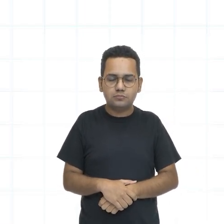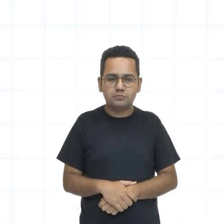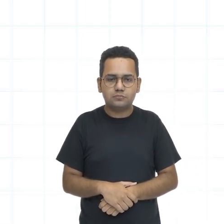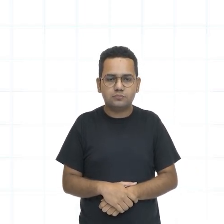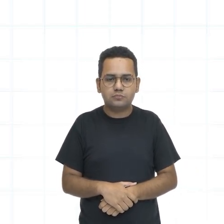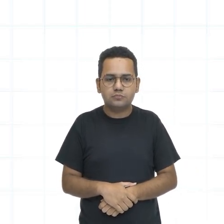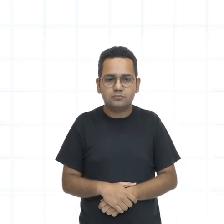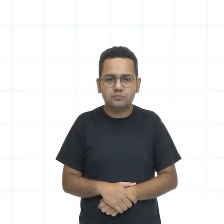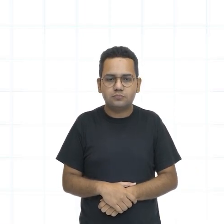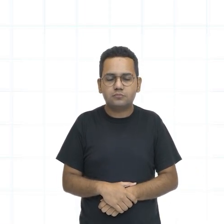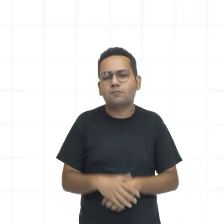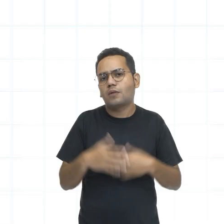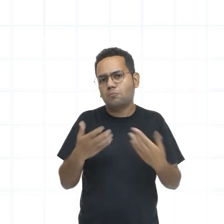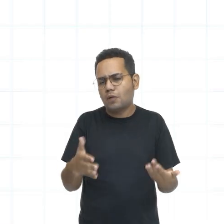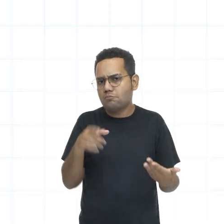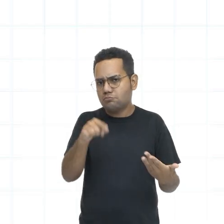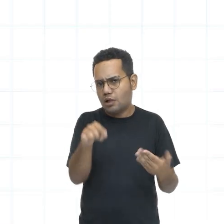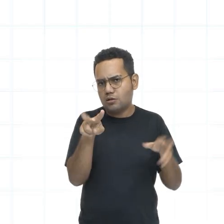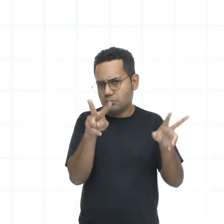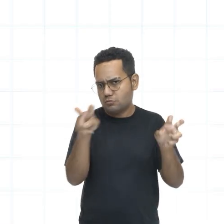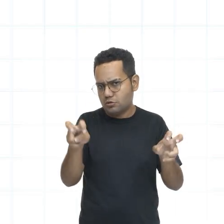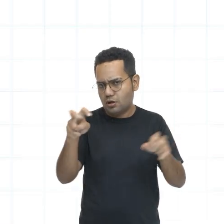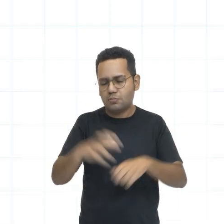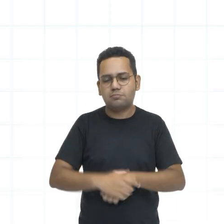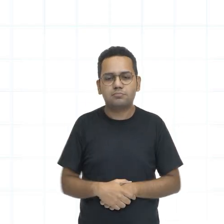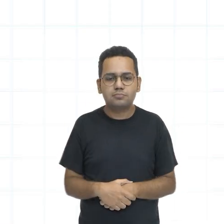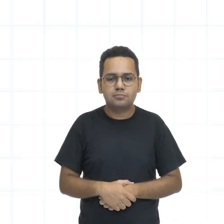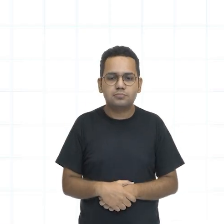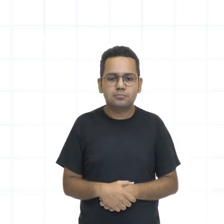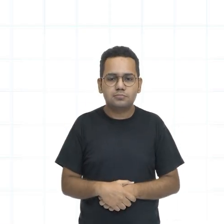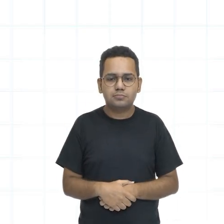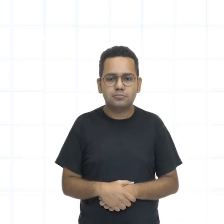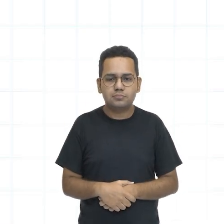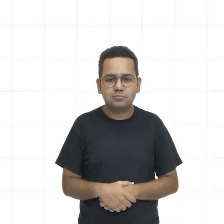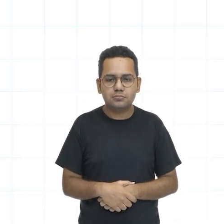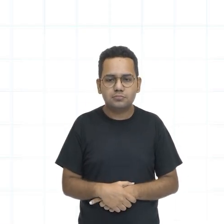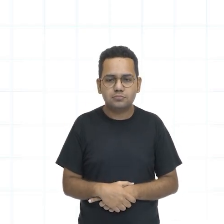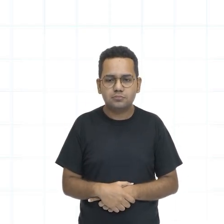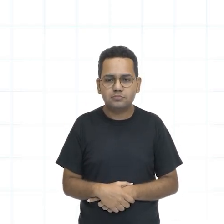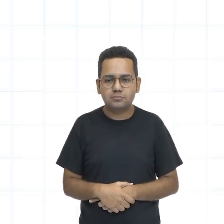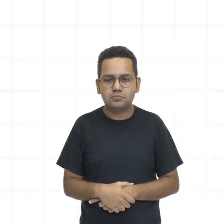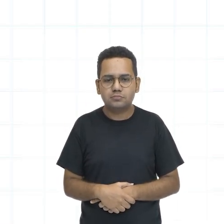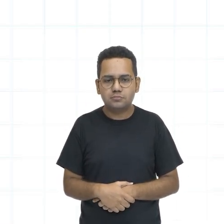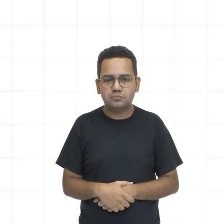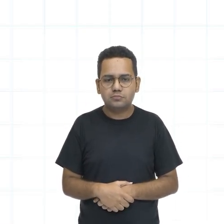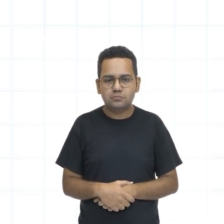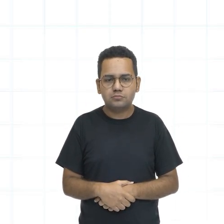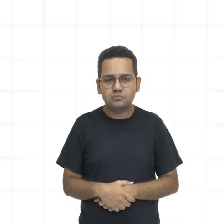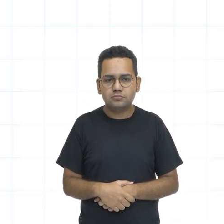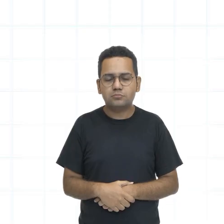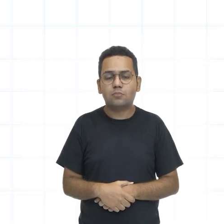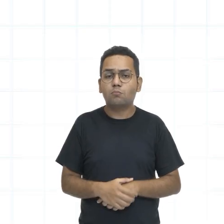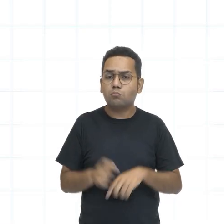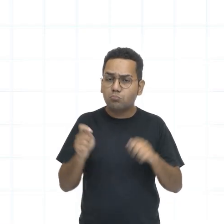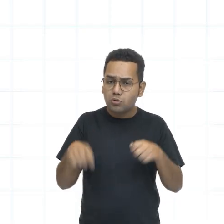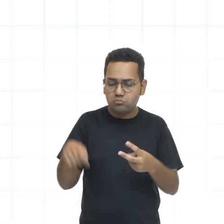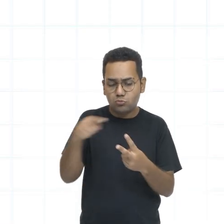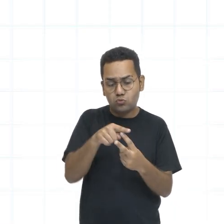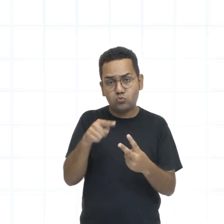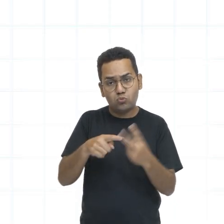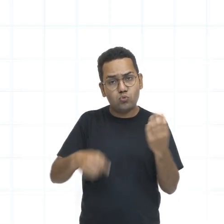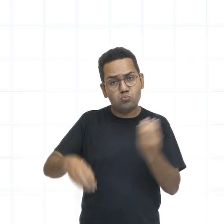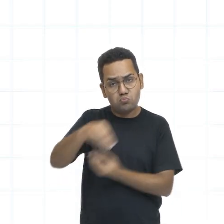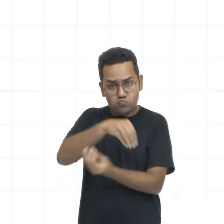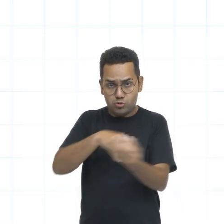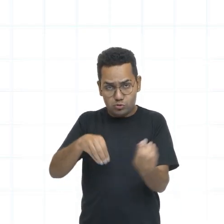nesse contexto, né, das propagandas, ads, em língua inglesa, forma abreviada, ou advertising, são utilizados, então,